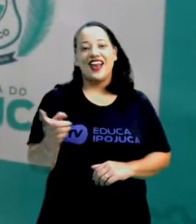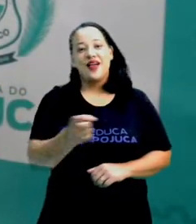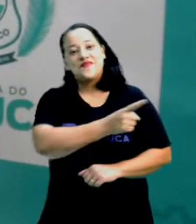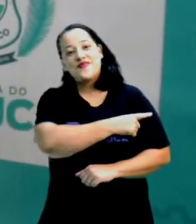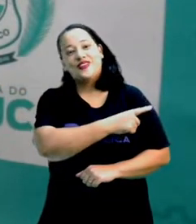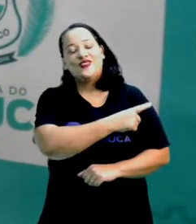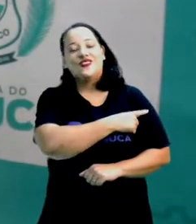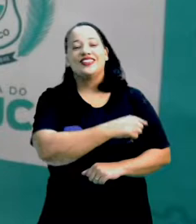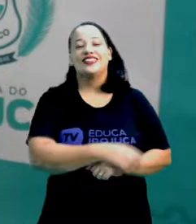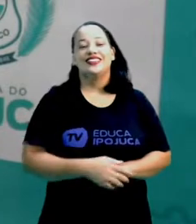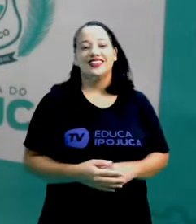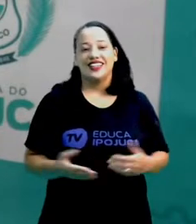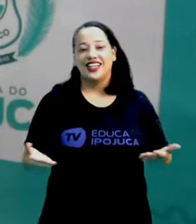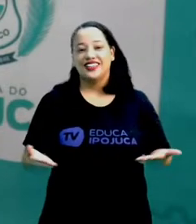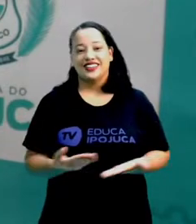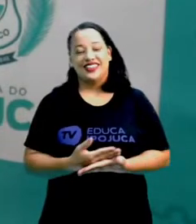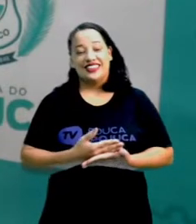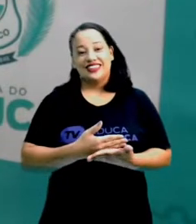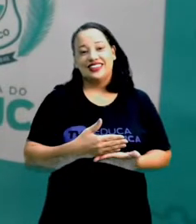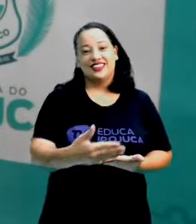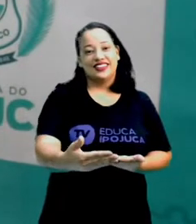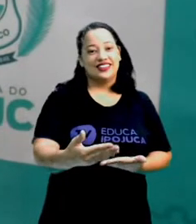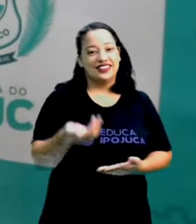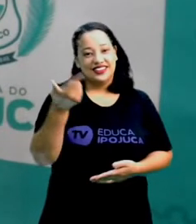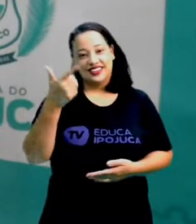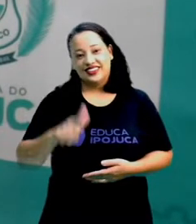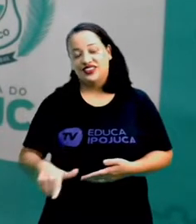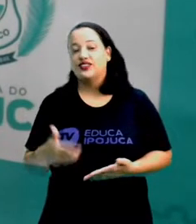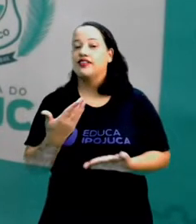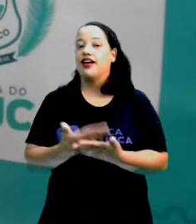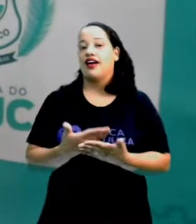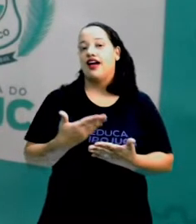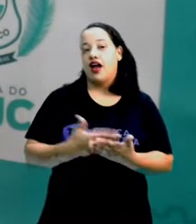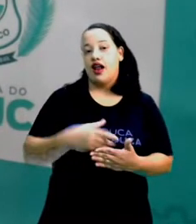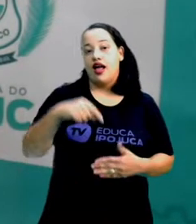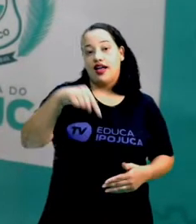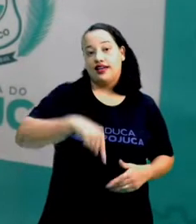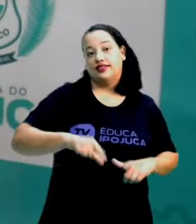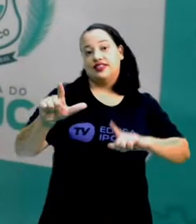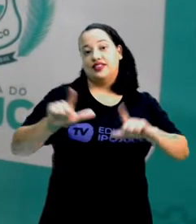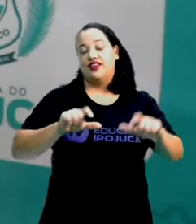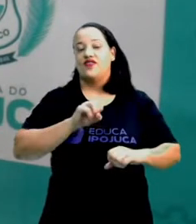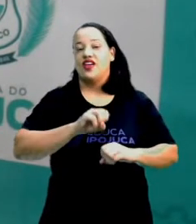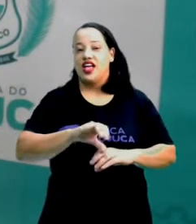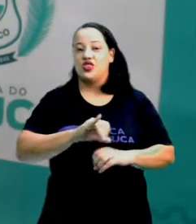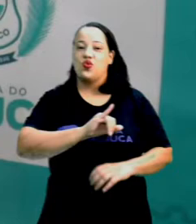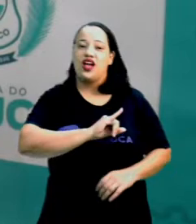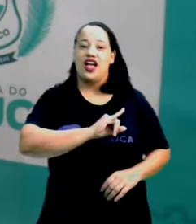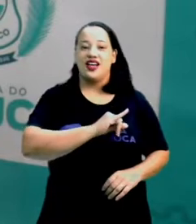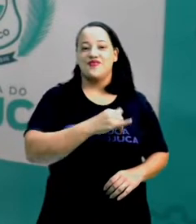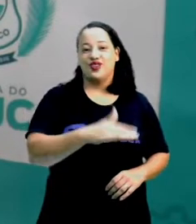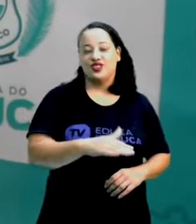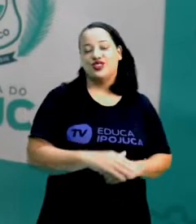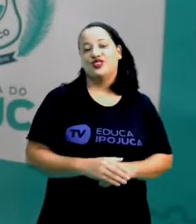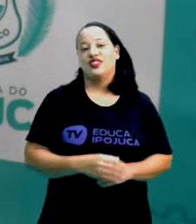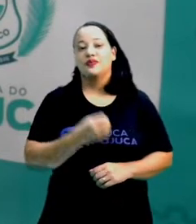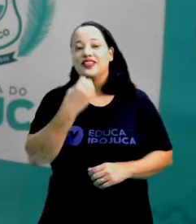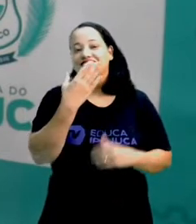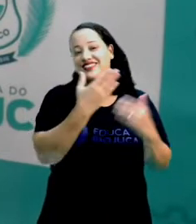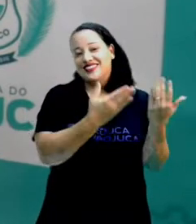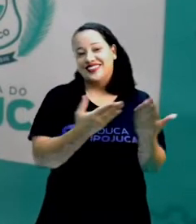primeiro ano, estamos iniciando mais uma aula aqui na nossa TV Educa Ipojuca. Sejam